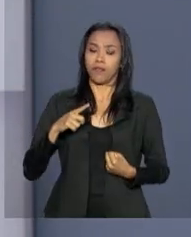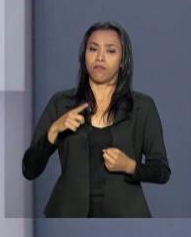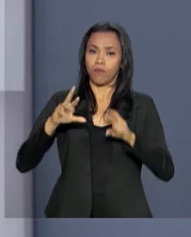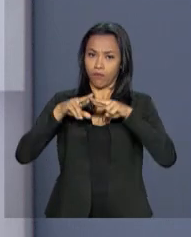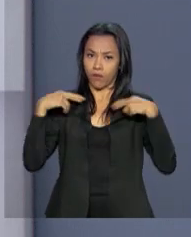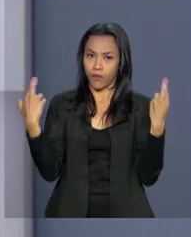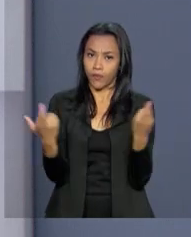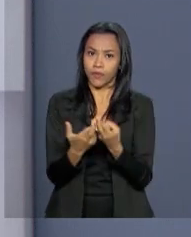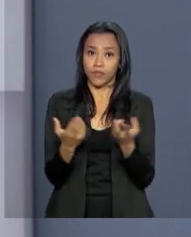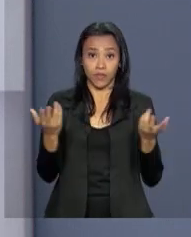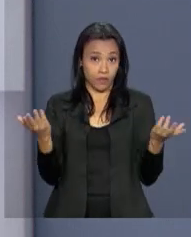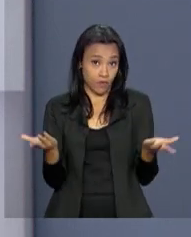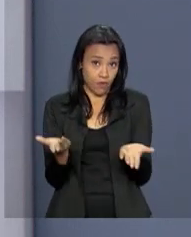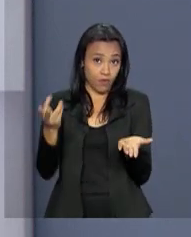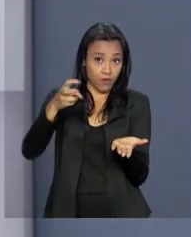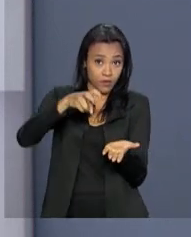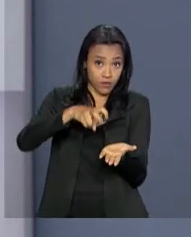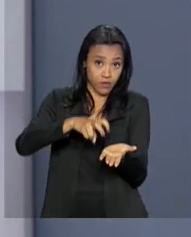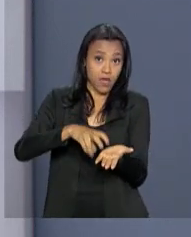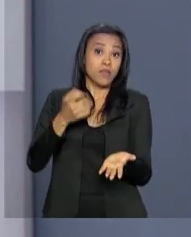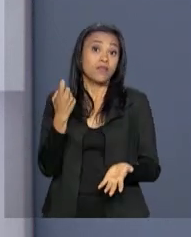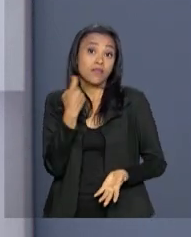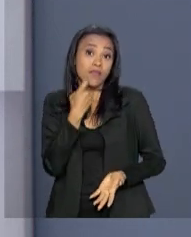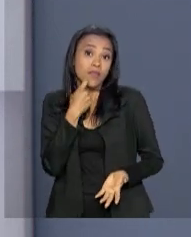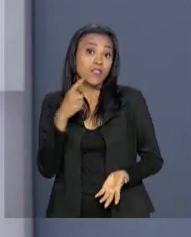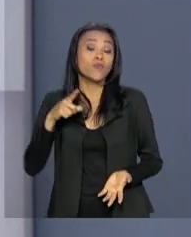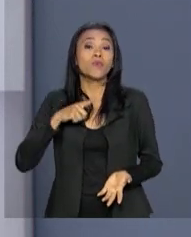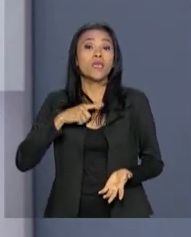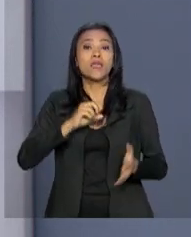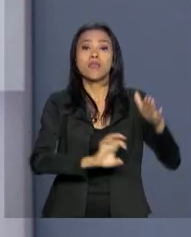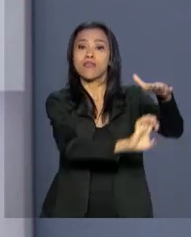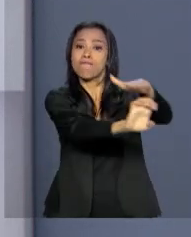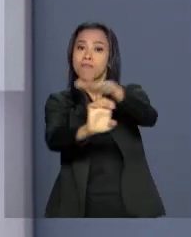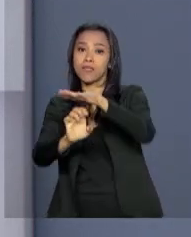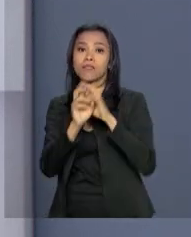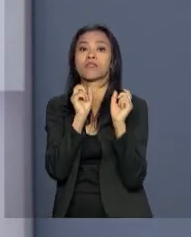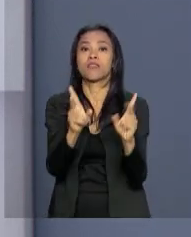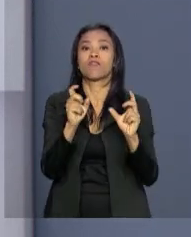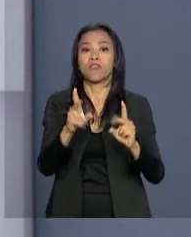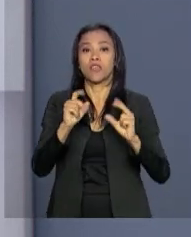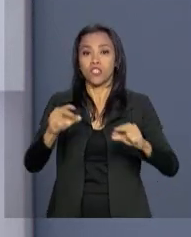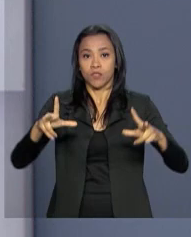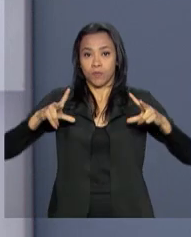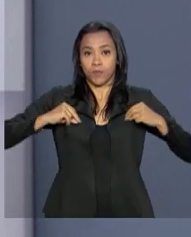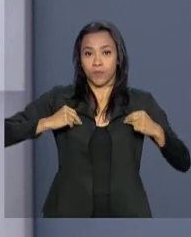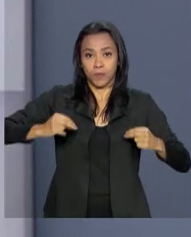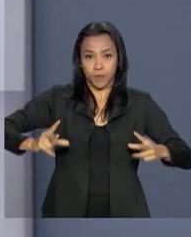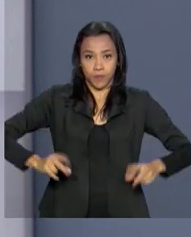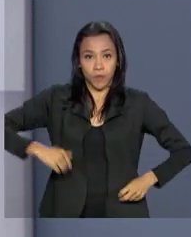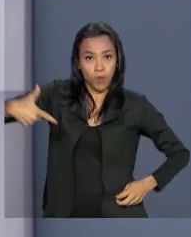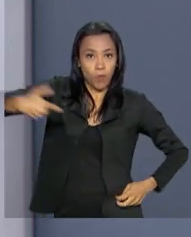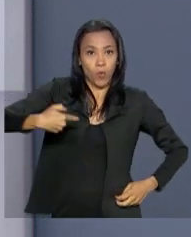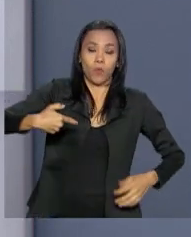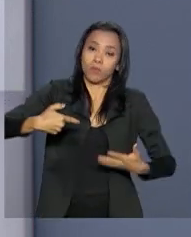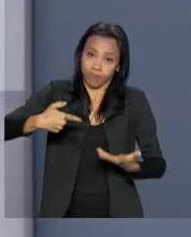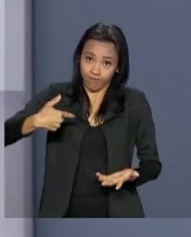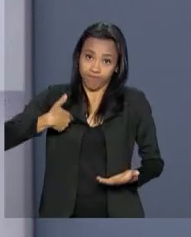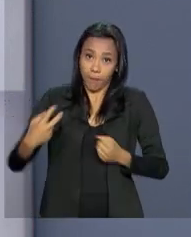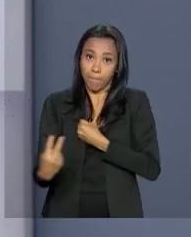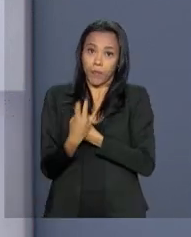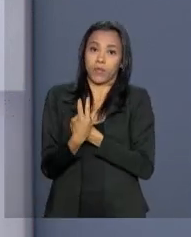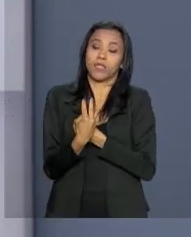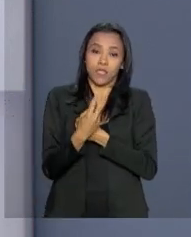sexta feira com representantes de empresas que fornecem coletes à prova de balas os equipamentos vão reforçar o trabalho dos agentes de